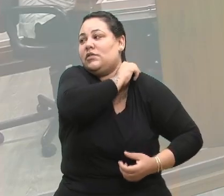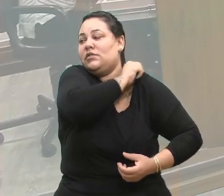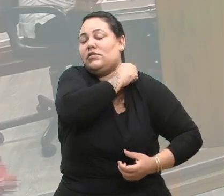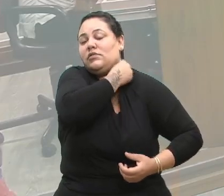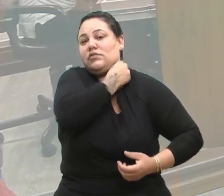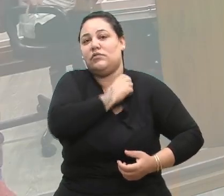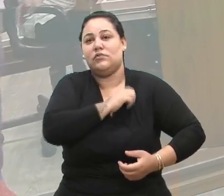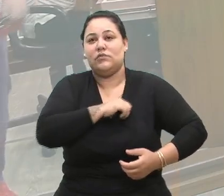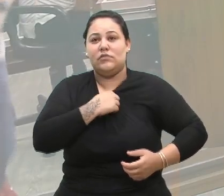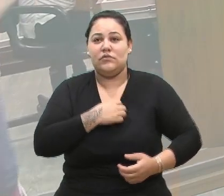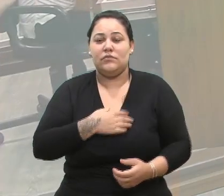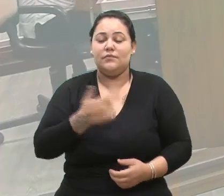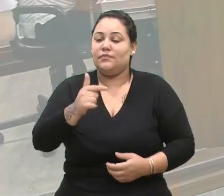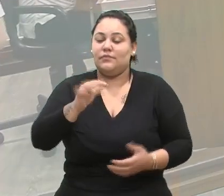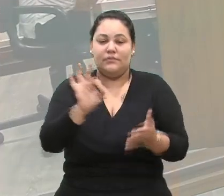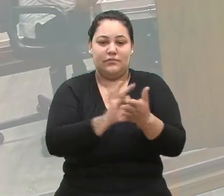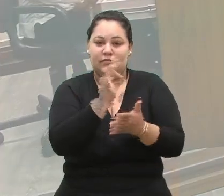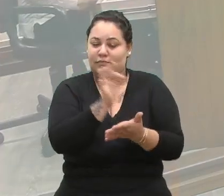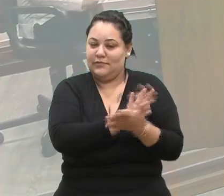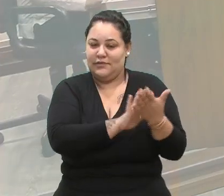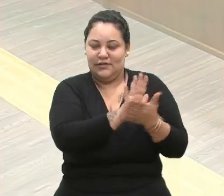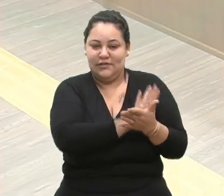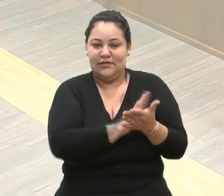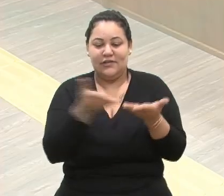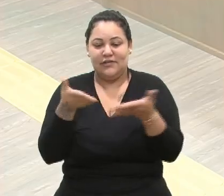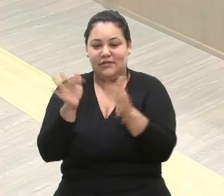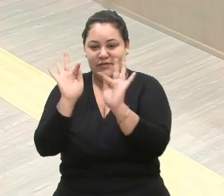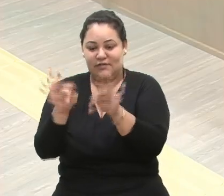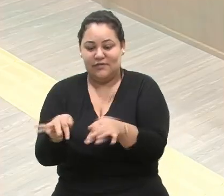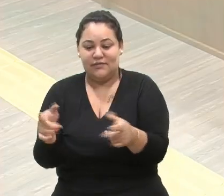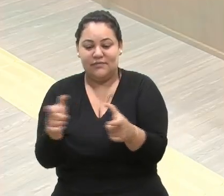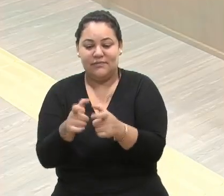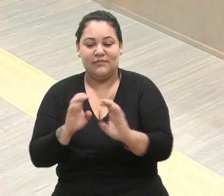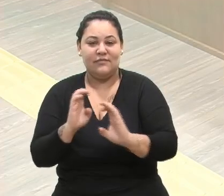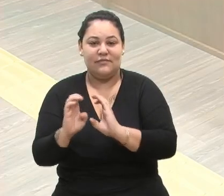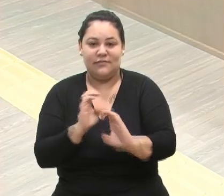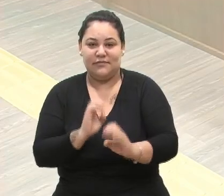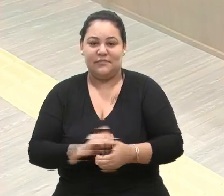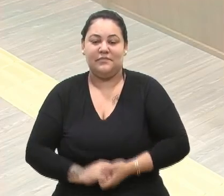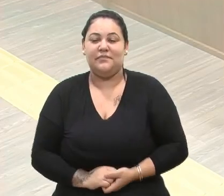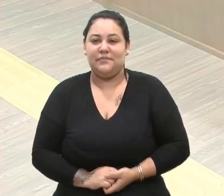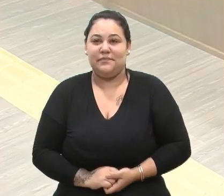Sem mais inscrições, encerramos o espaço das pequenas comunicações.